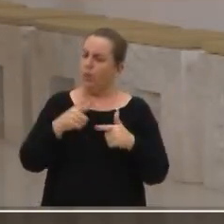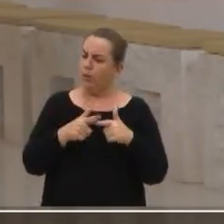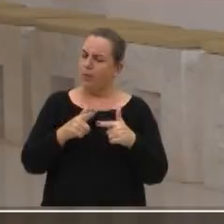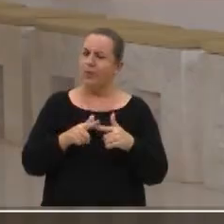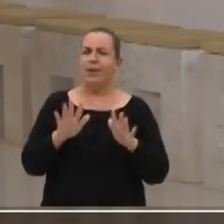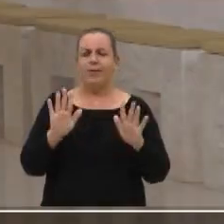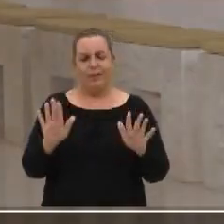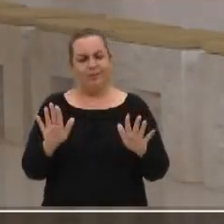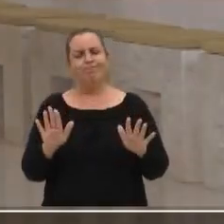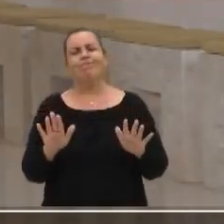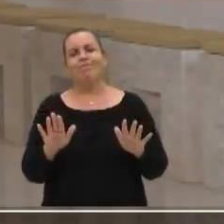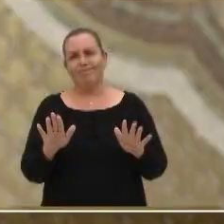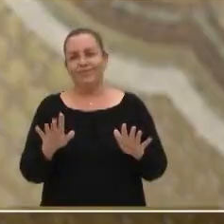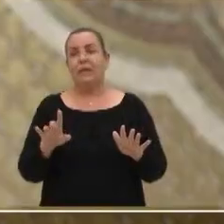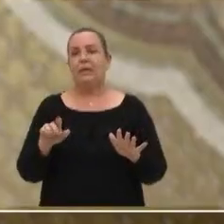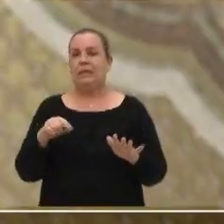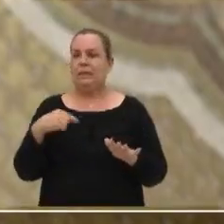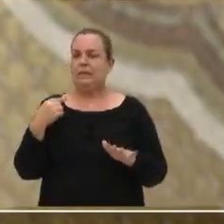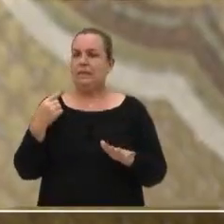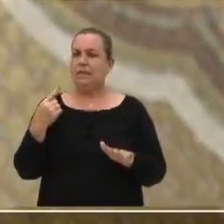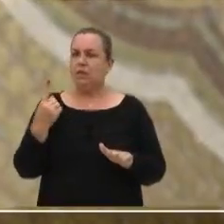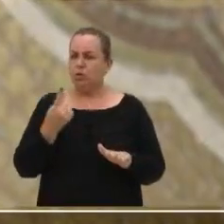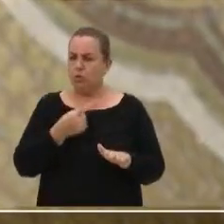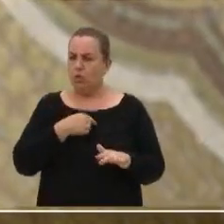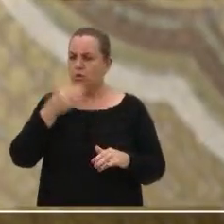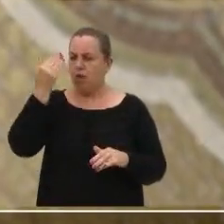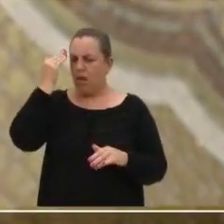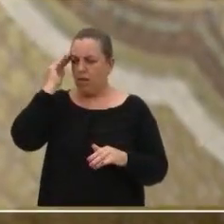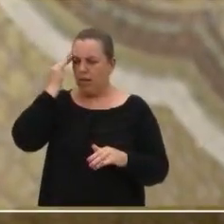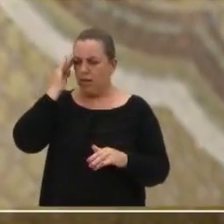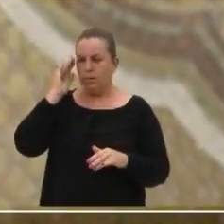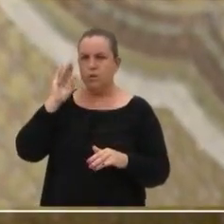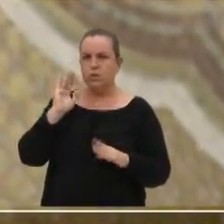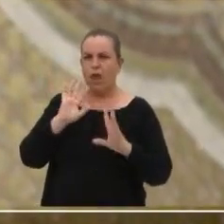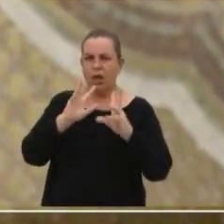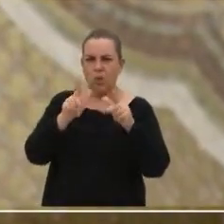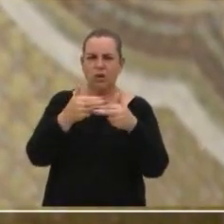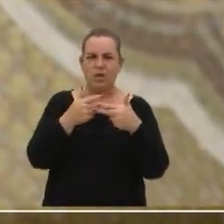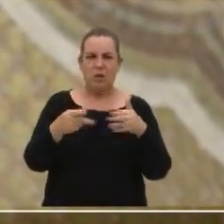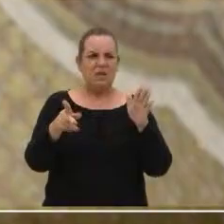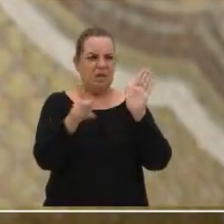irmãos, é se nós entendermos que tudo é de César.